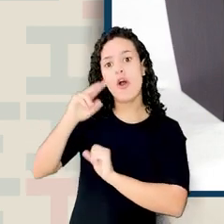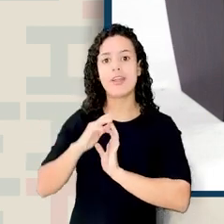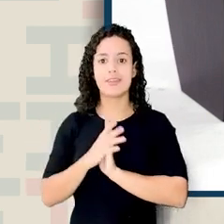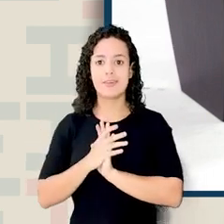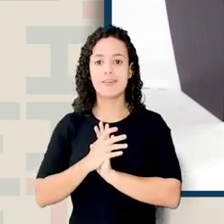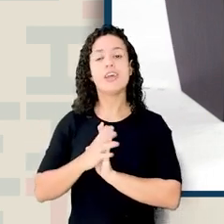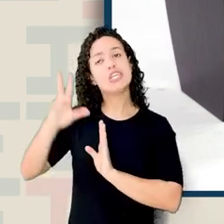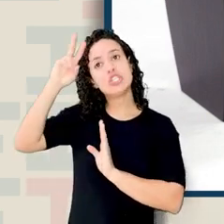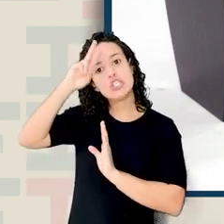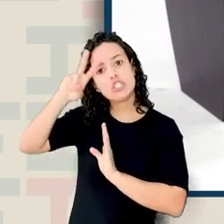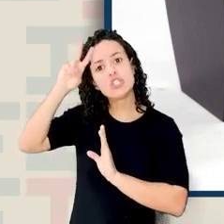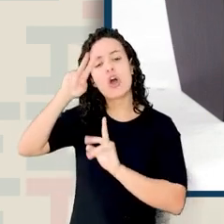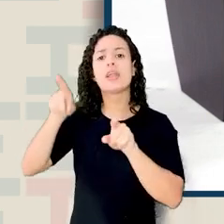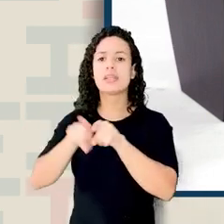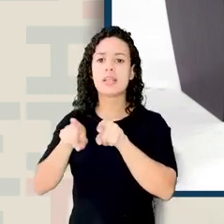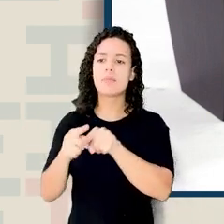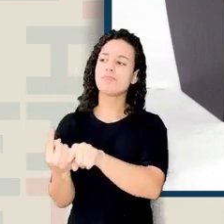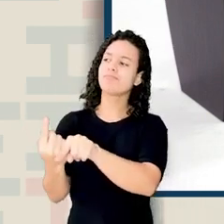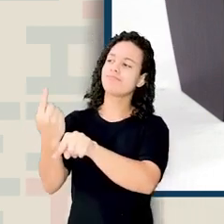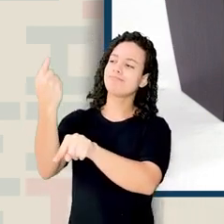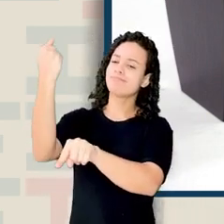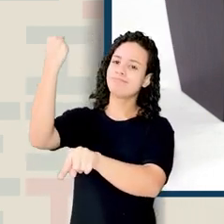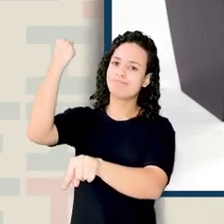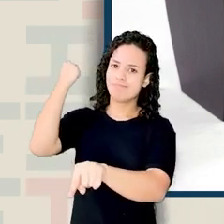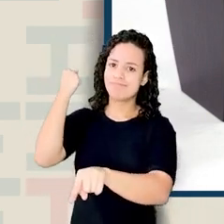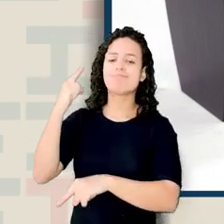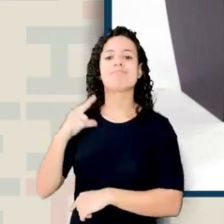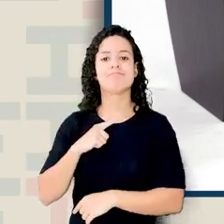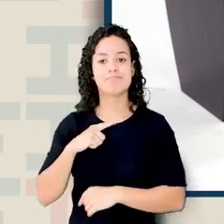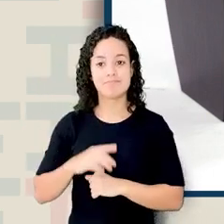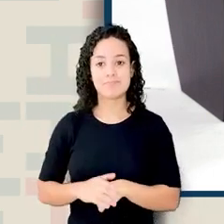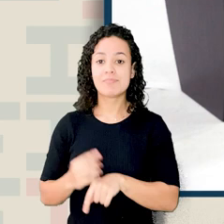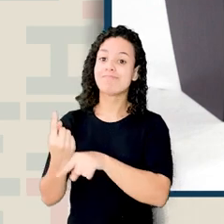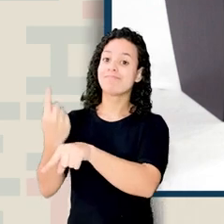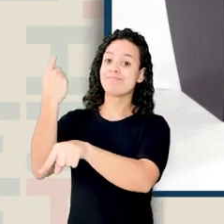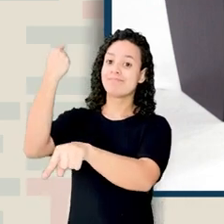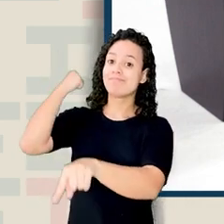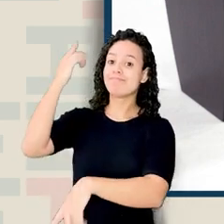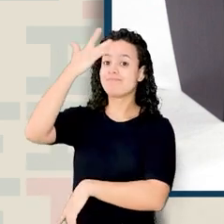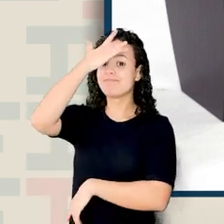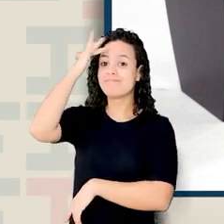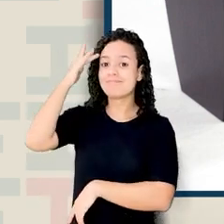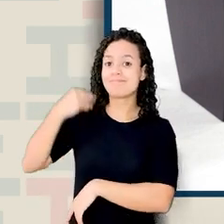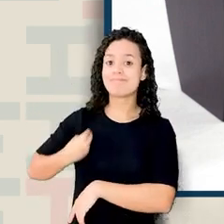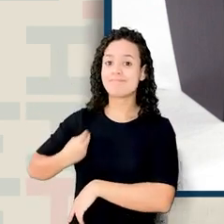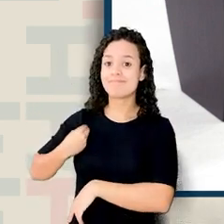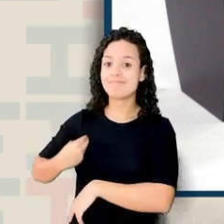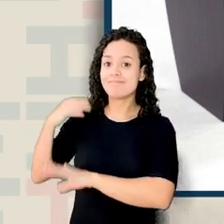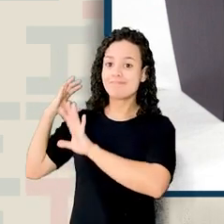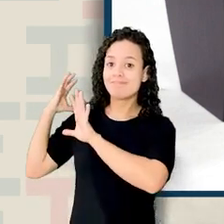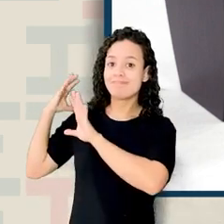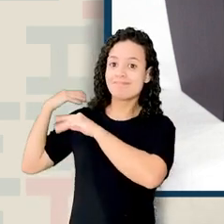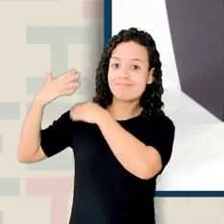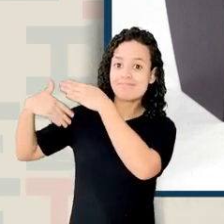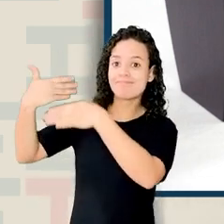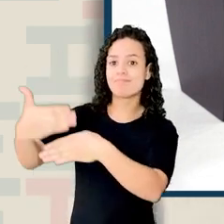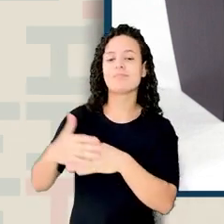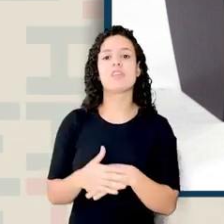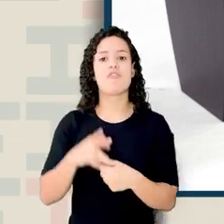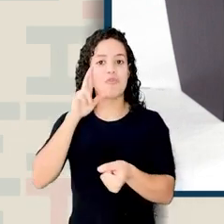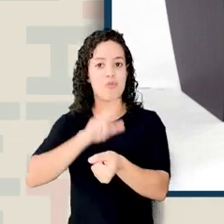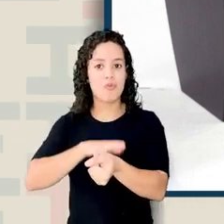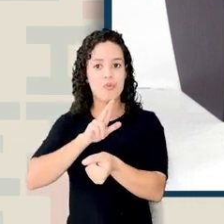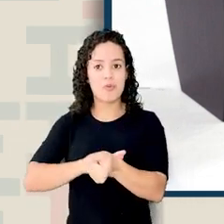também foram trazidas por nossa ancestralidade, os nossos antepassados. E aí eu vou tocar aqui mais um